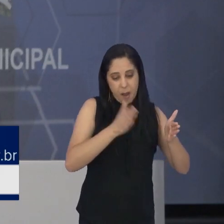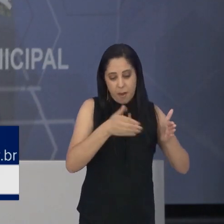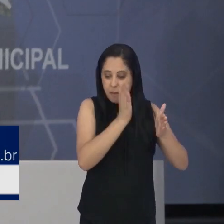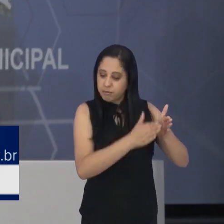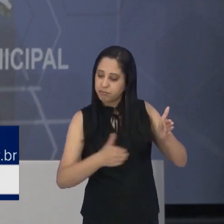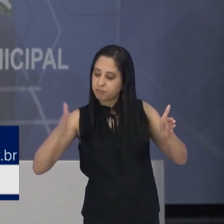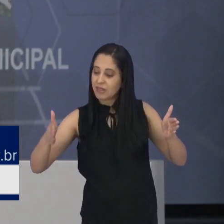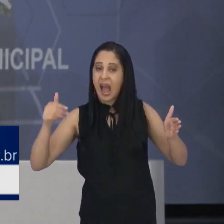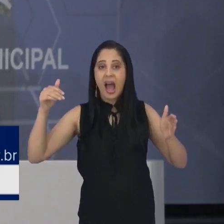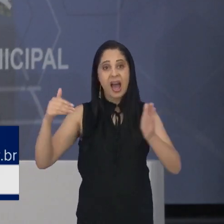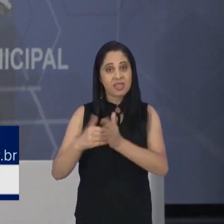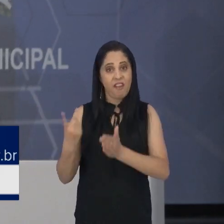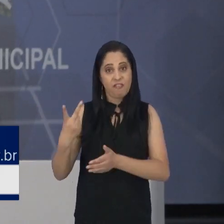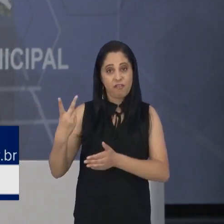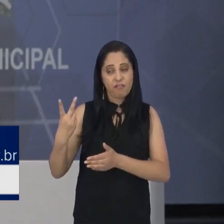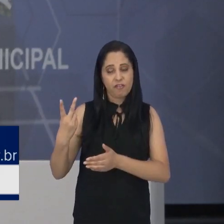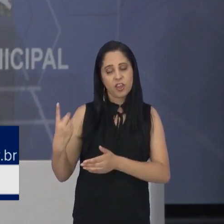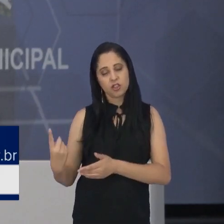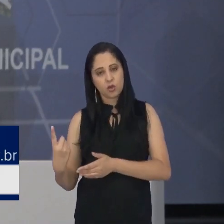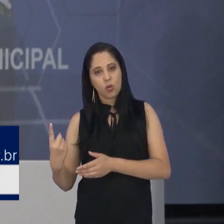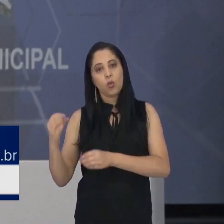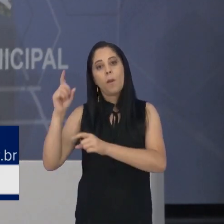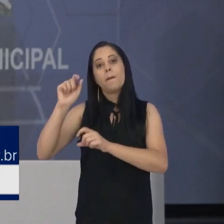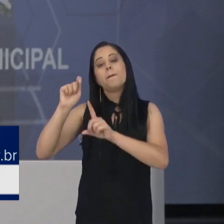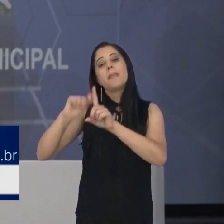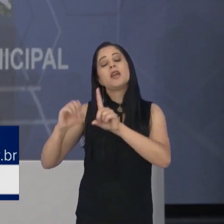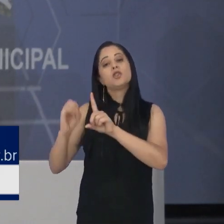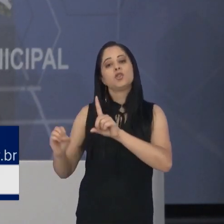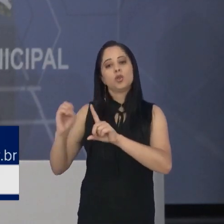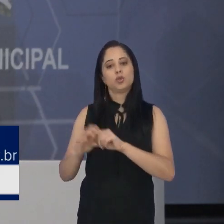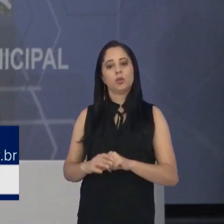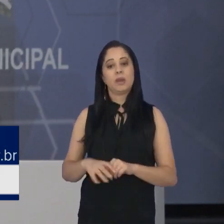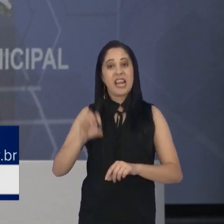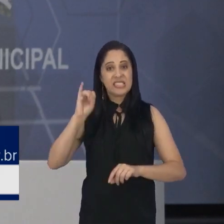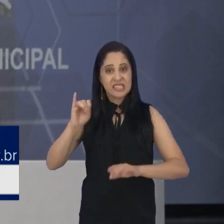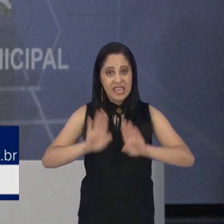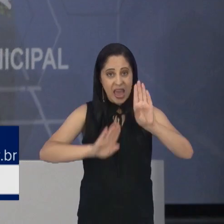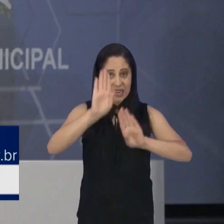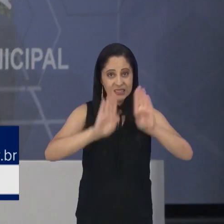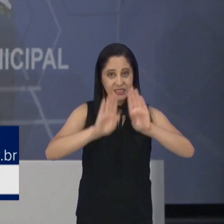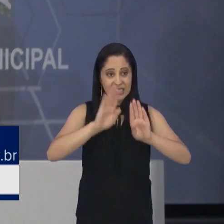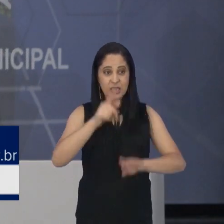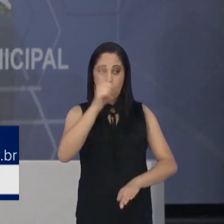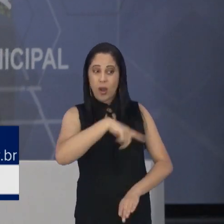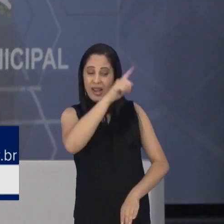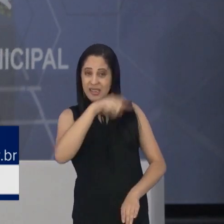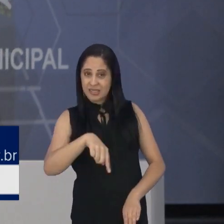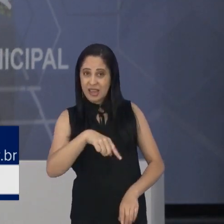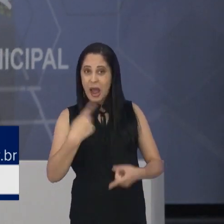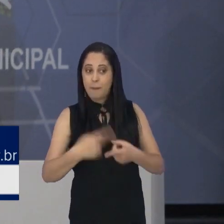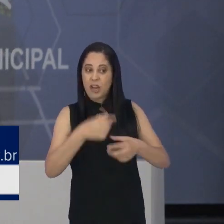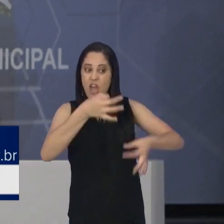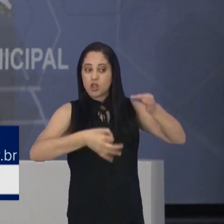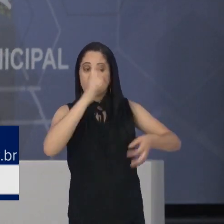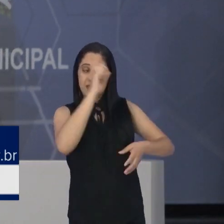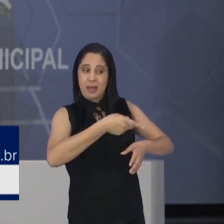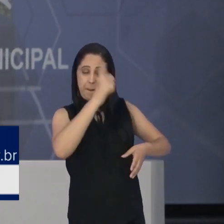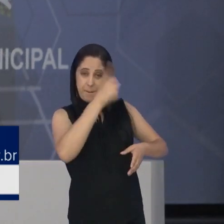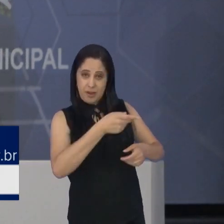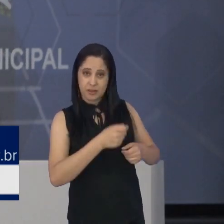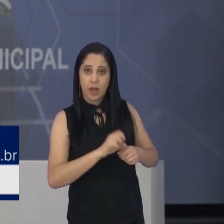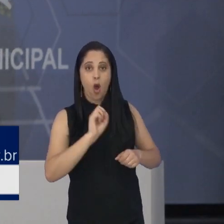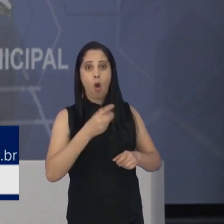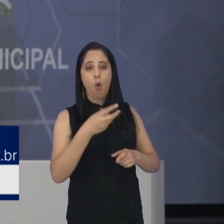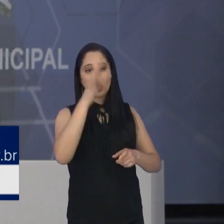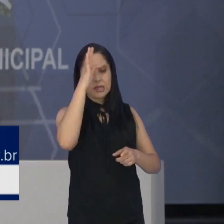de 2022, este ano. E estabeleceu que, caso a licitação fosse suspensa pela Justiça ou Tribunal de Contas, outra